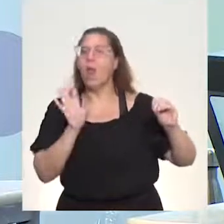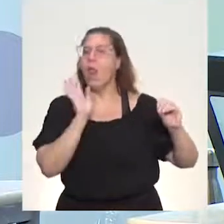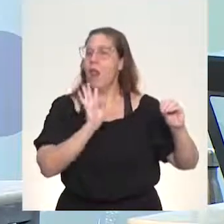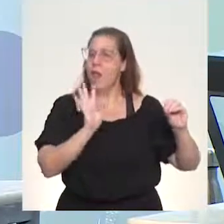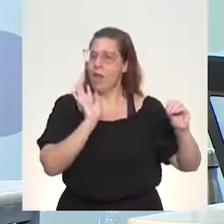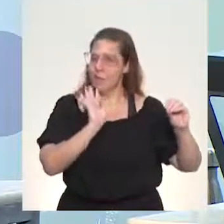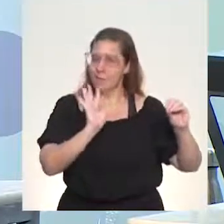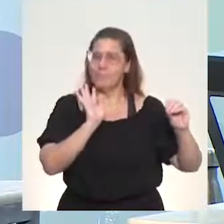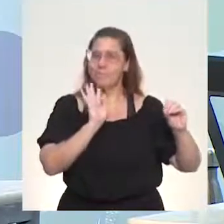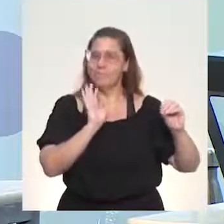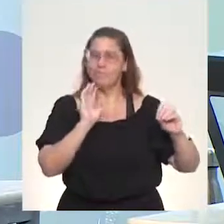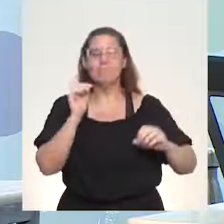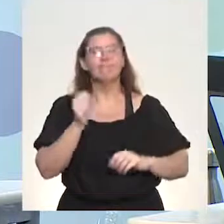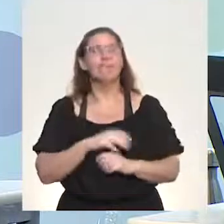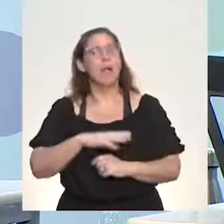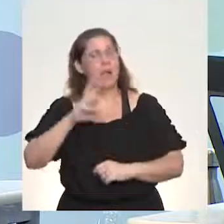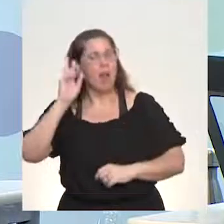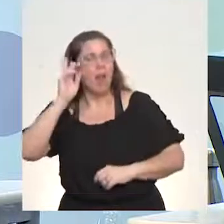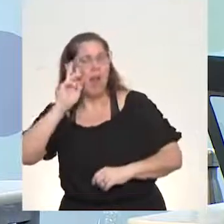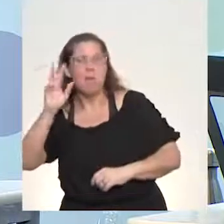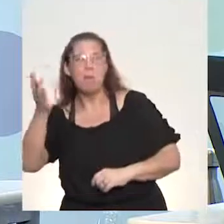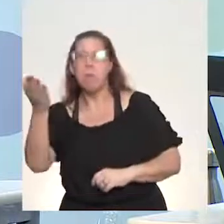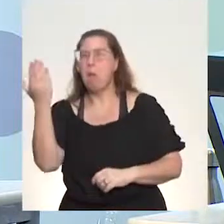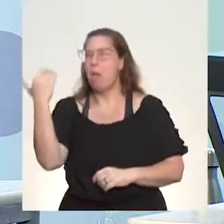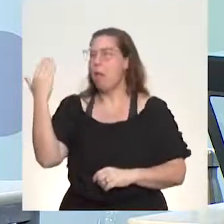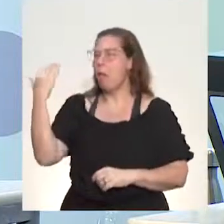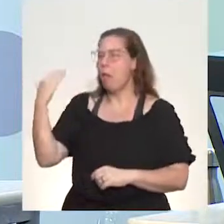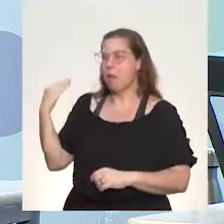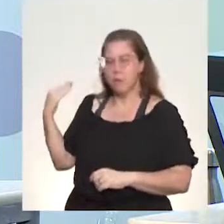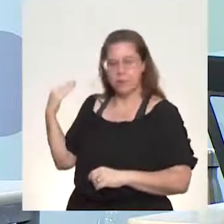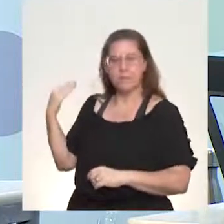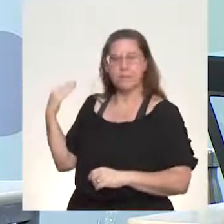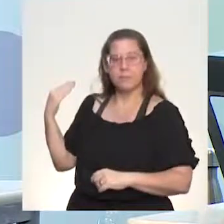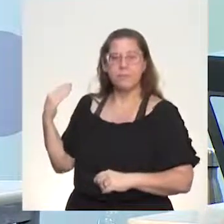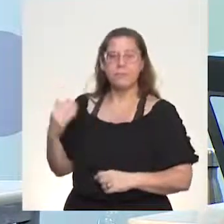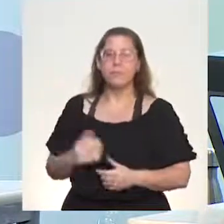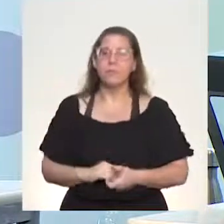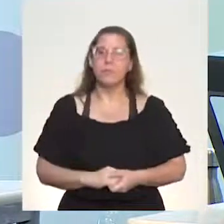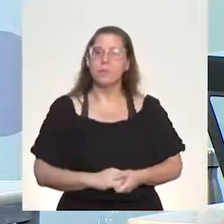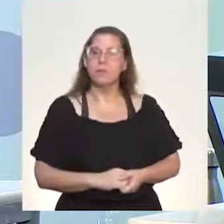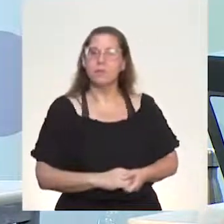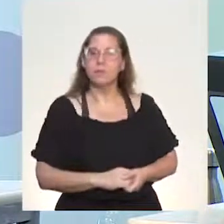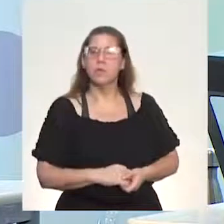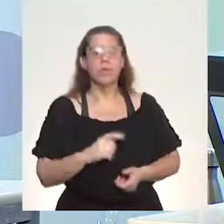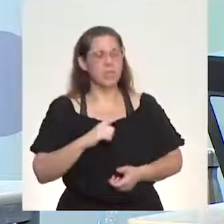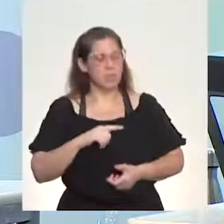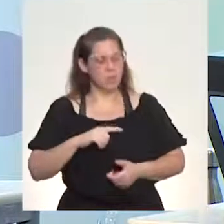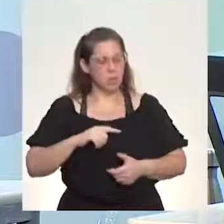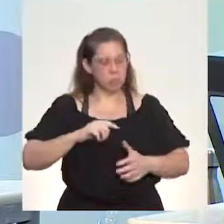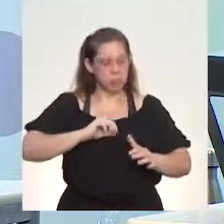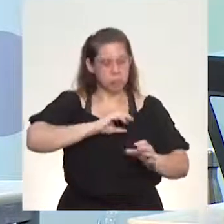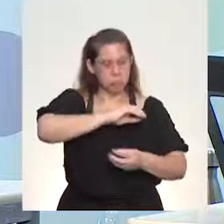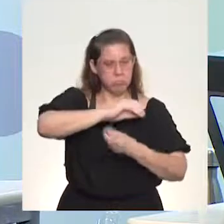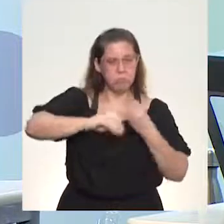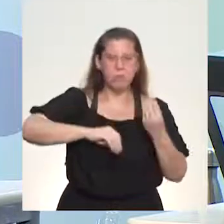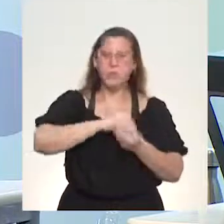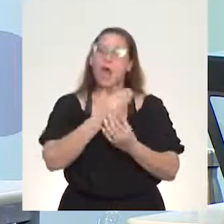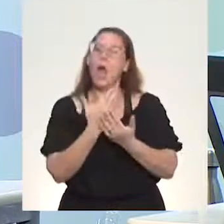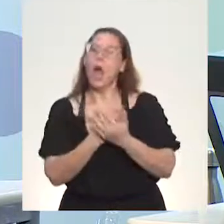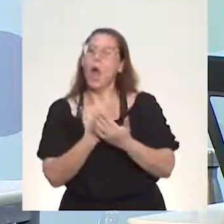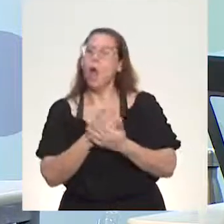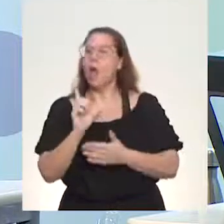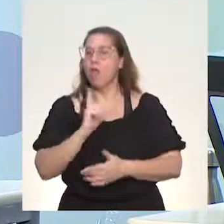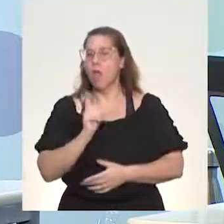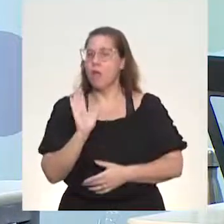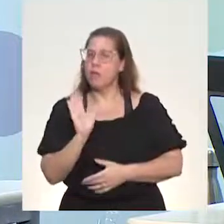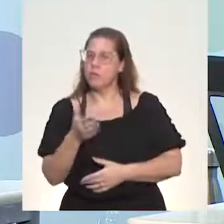acordo com o que você vai trazendo aqui para a gente, o professor Marcelo lembra que muito disso está relacionado àquela aula que a gente